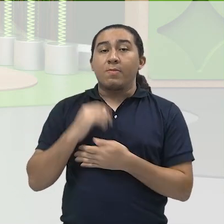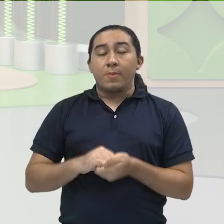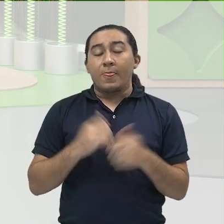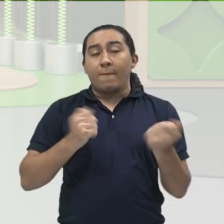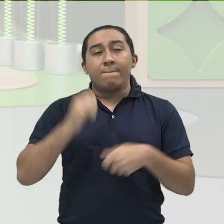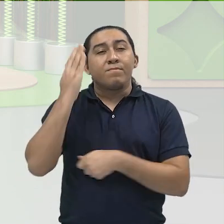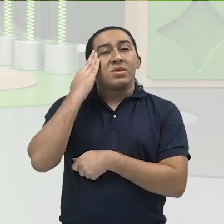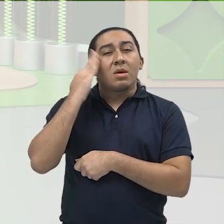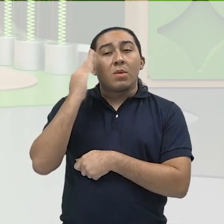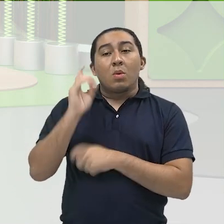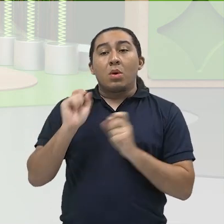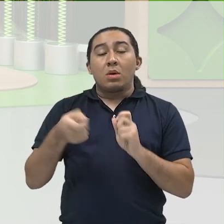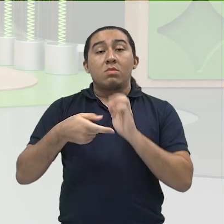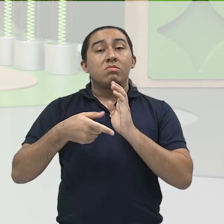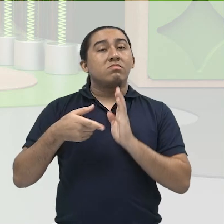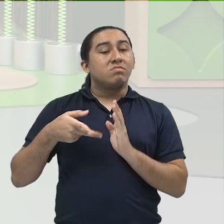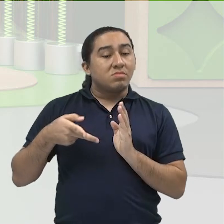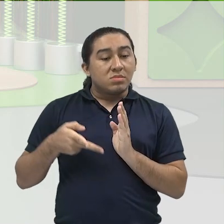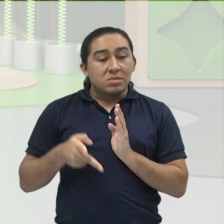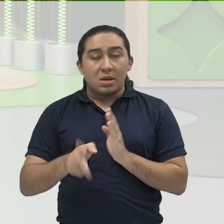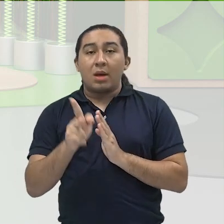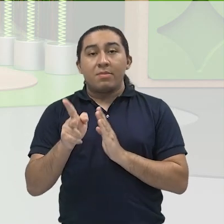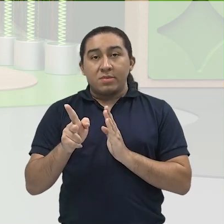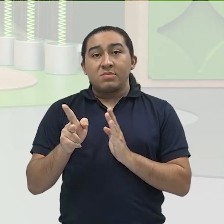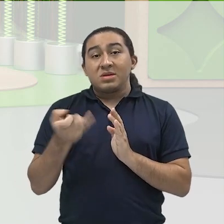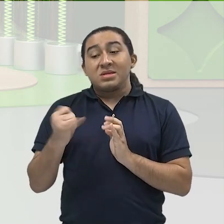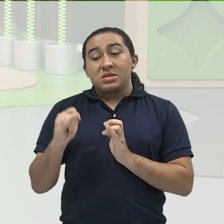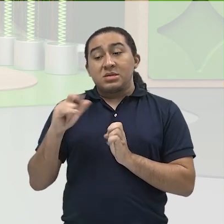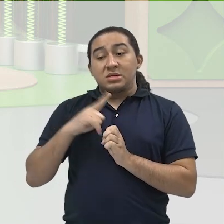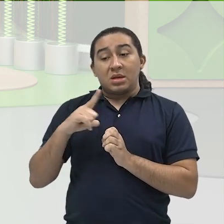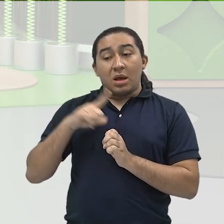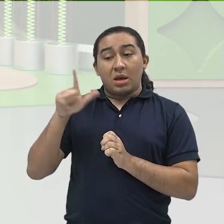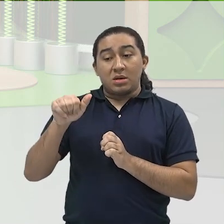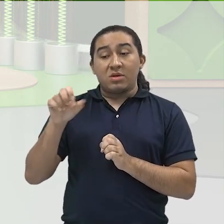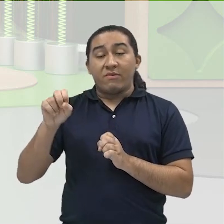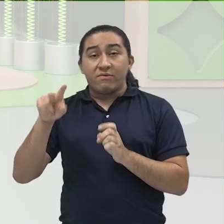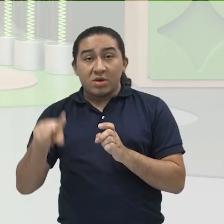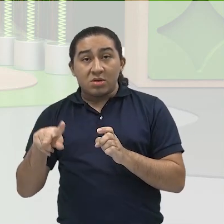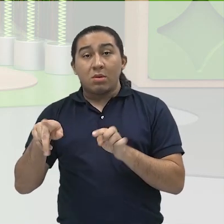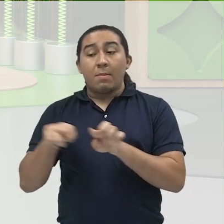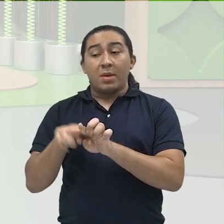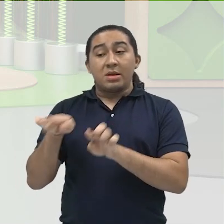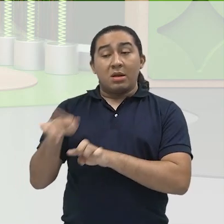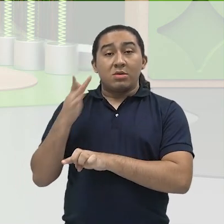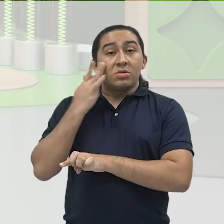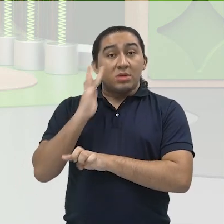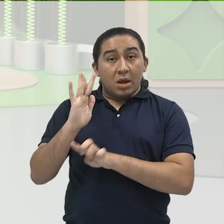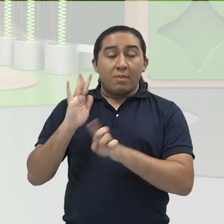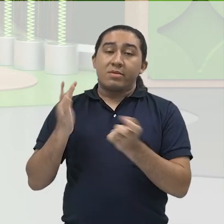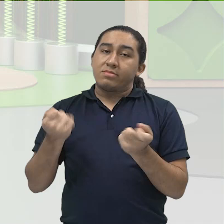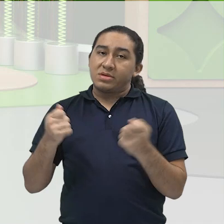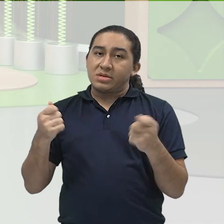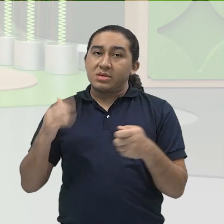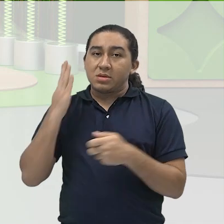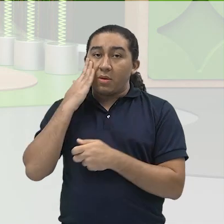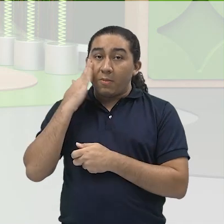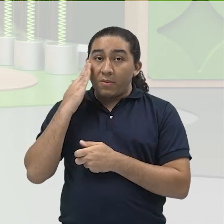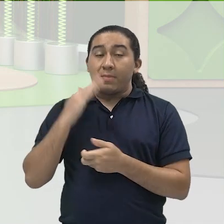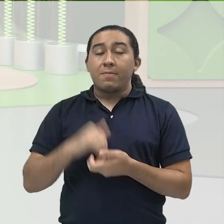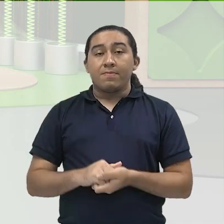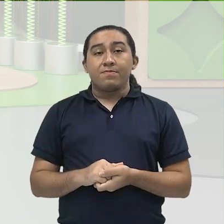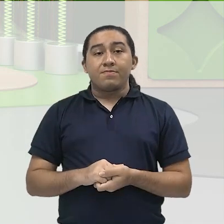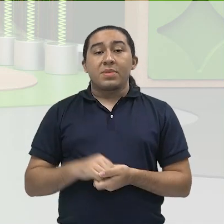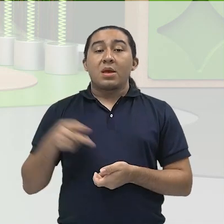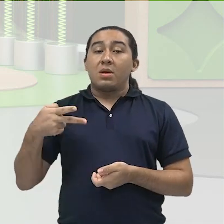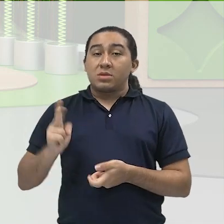e detectar o quanto antes, caso essa mulher tenha se infectado sem saber, né? Então, sempre que possível,